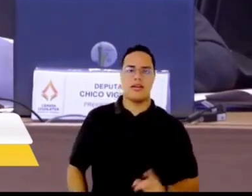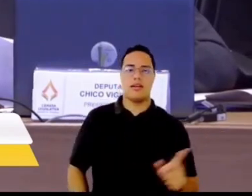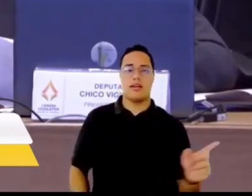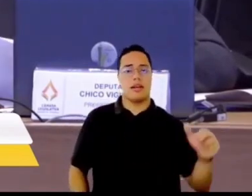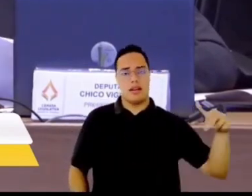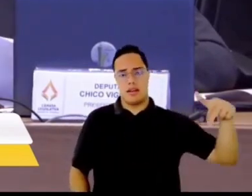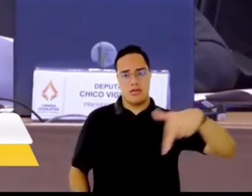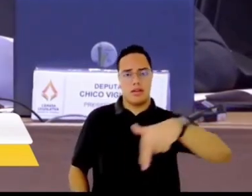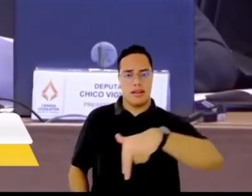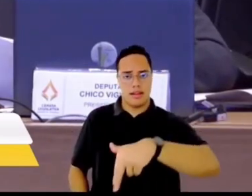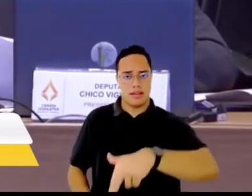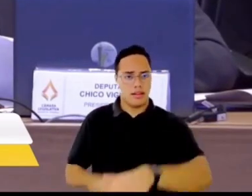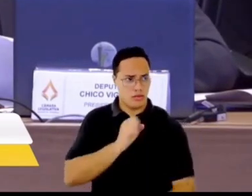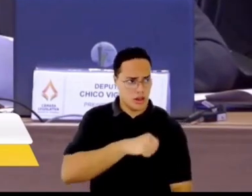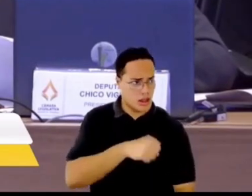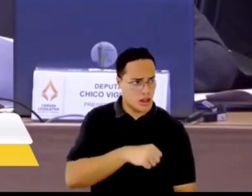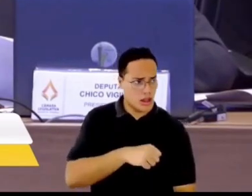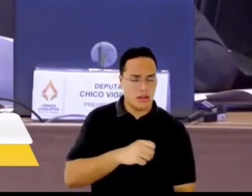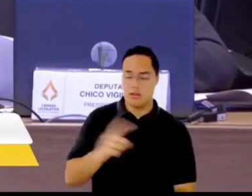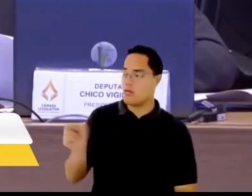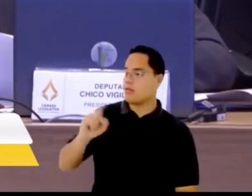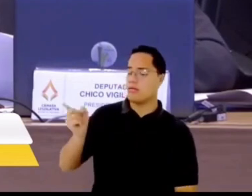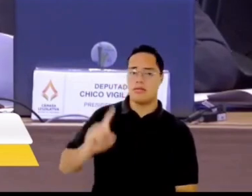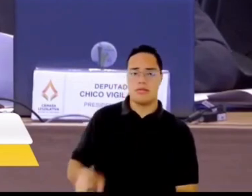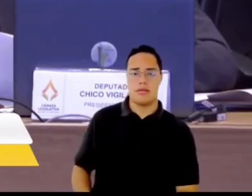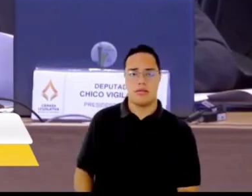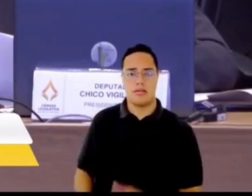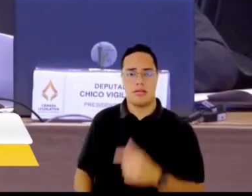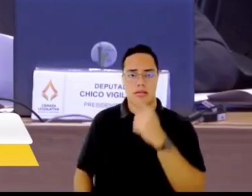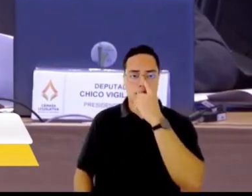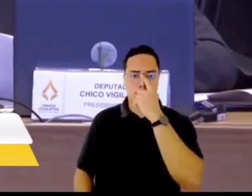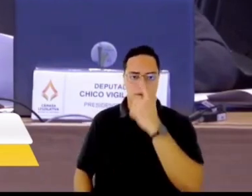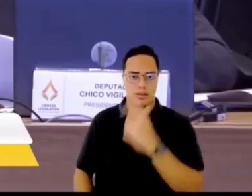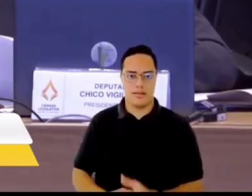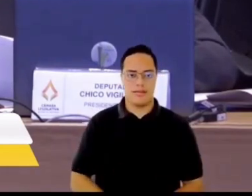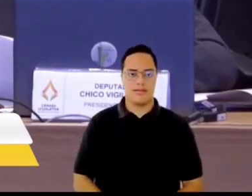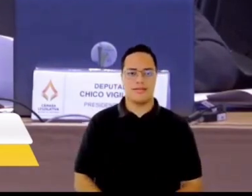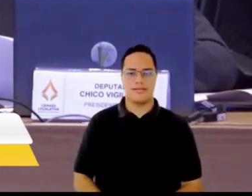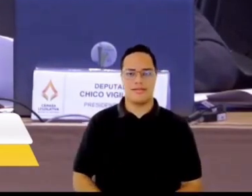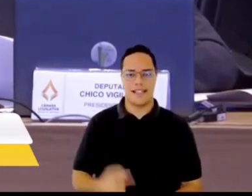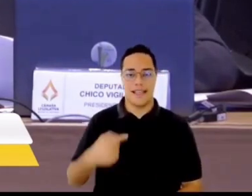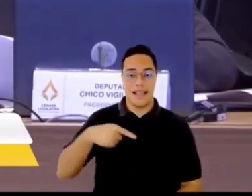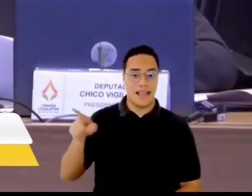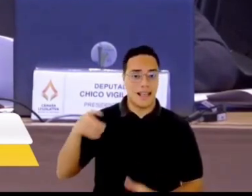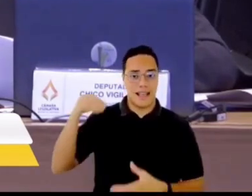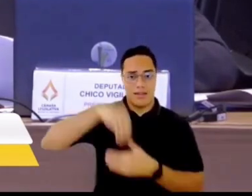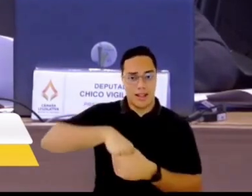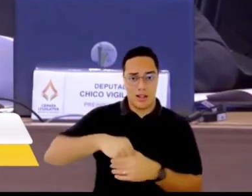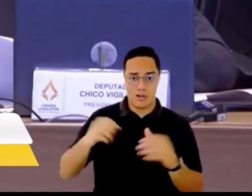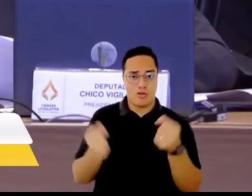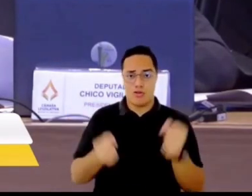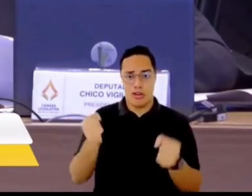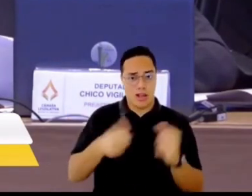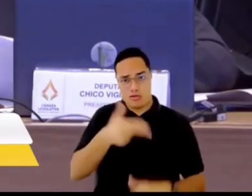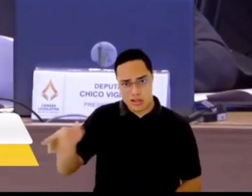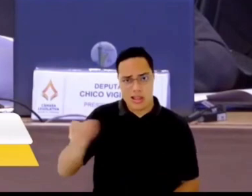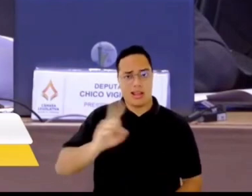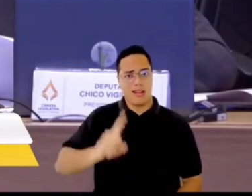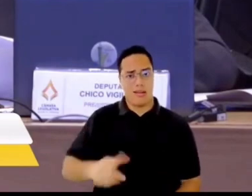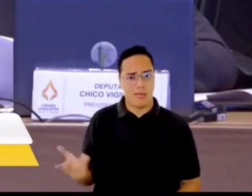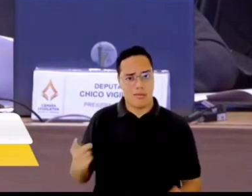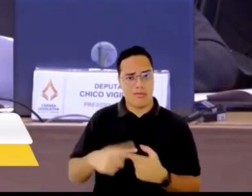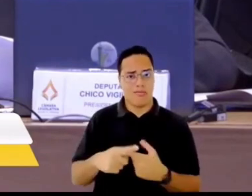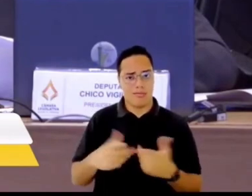ele não descia do carro. Mas esse cabal estava pregado dentro do carro, não sei nem com o cão. Ele só desceu do carro depois que ele